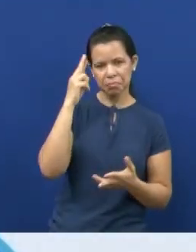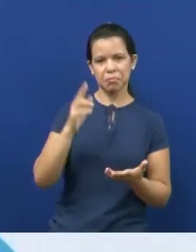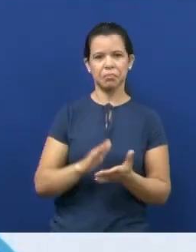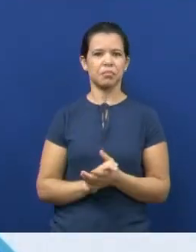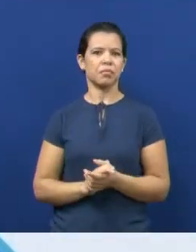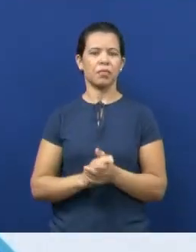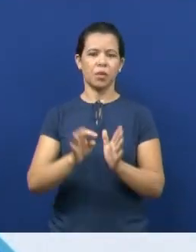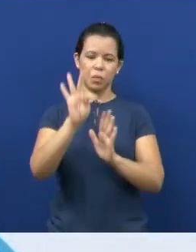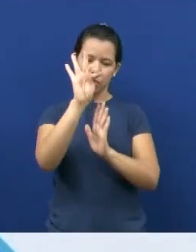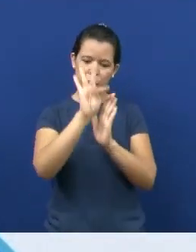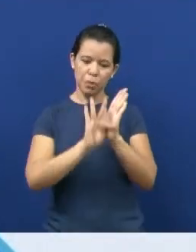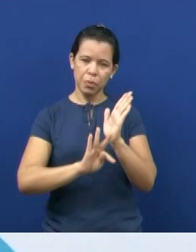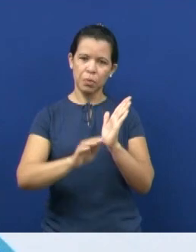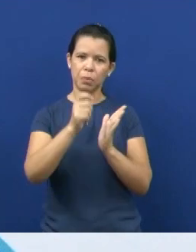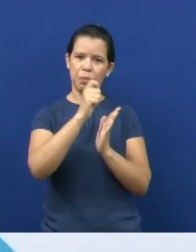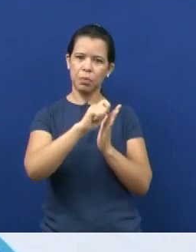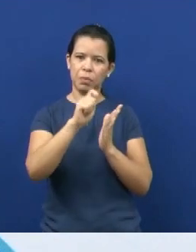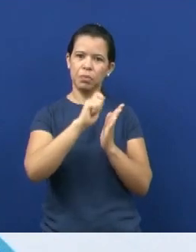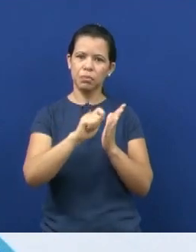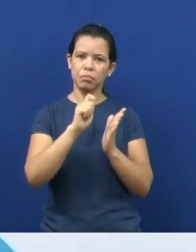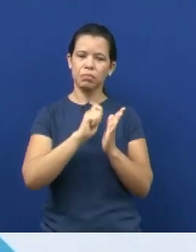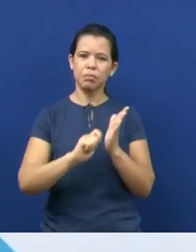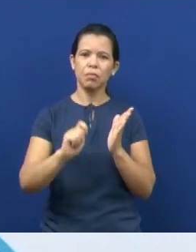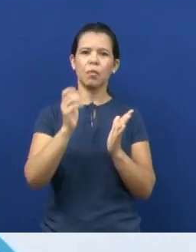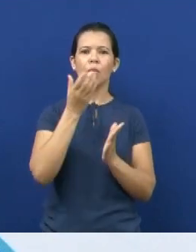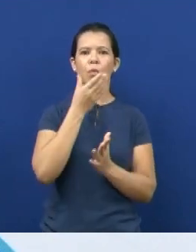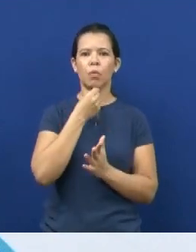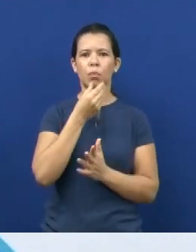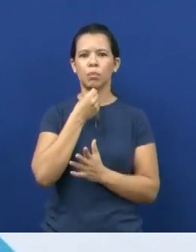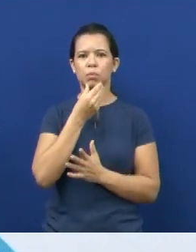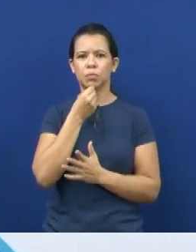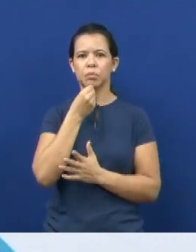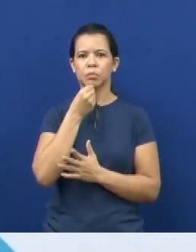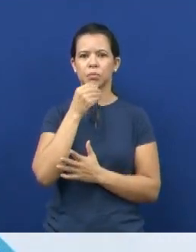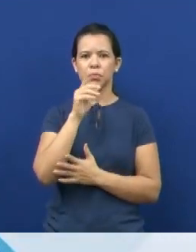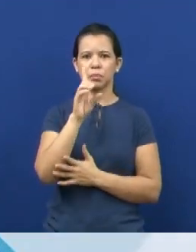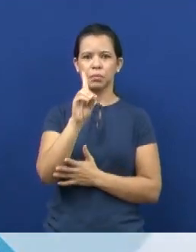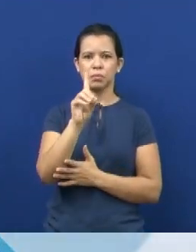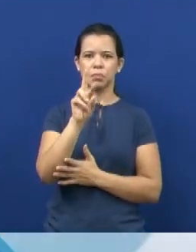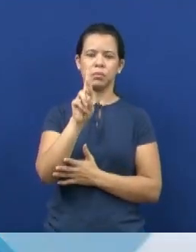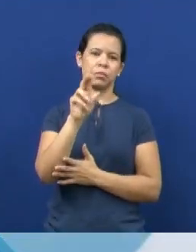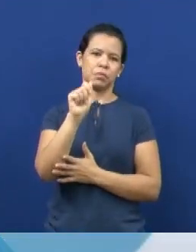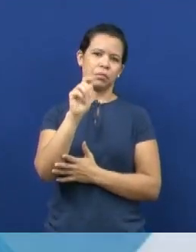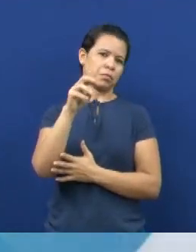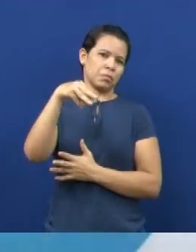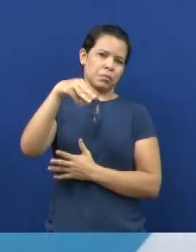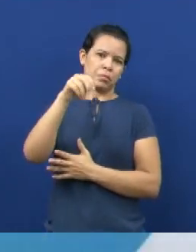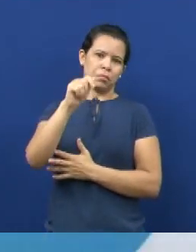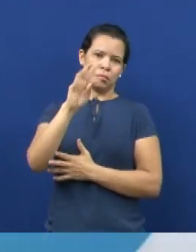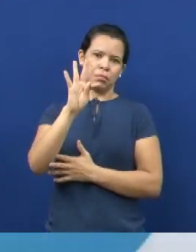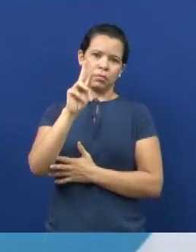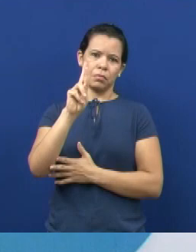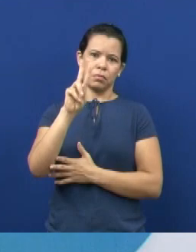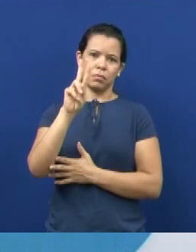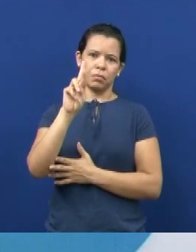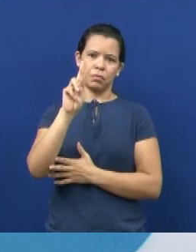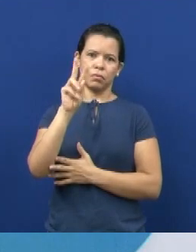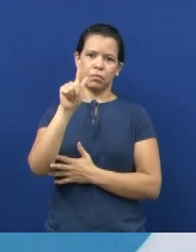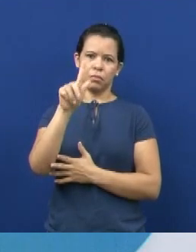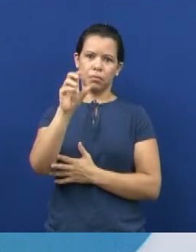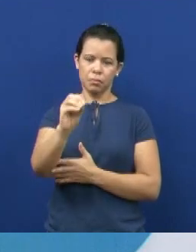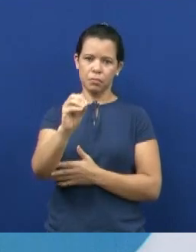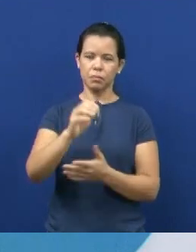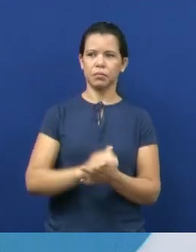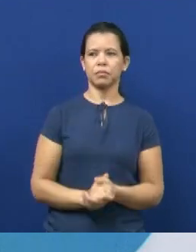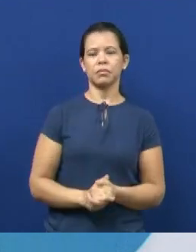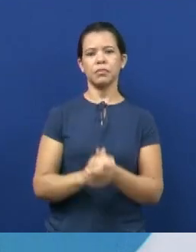escritas pelo profissional que hoje conhecemos como dramaturgo é um elemento cênico muito famoso